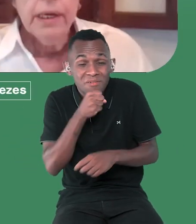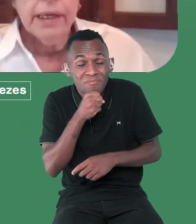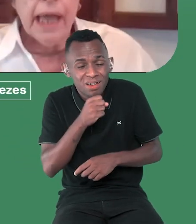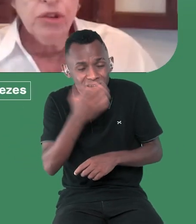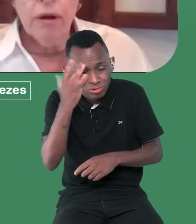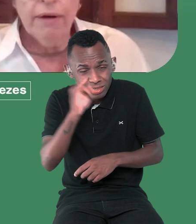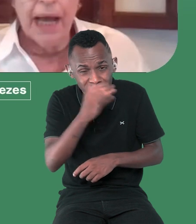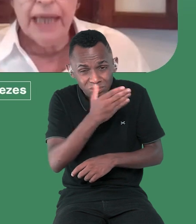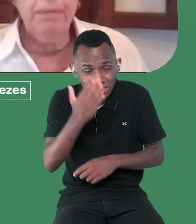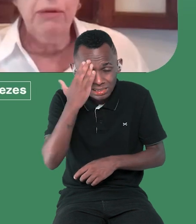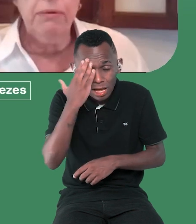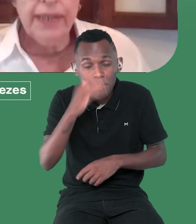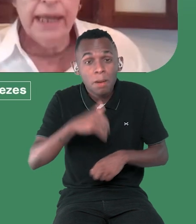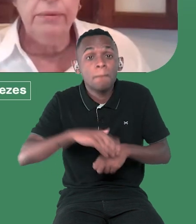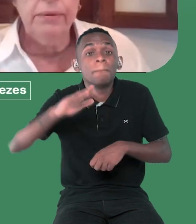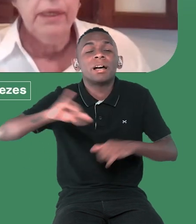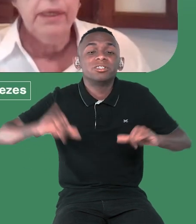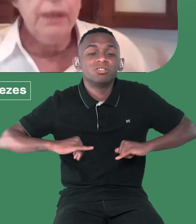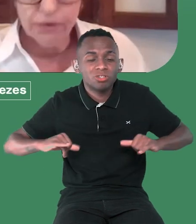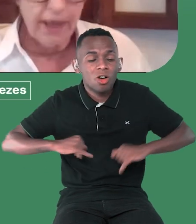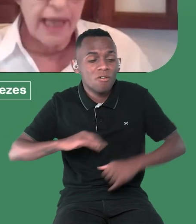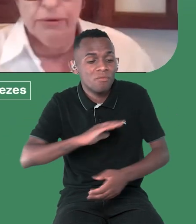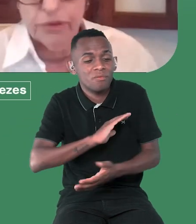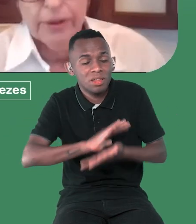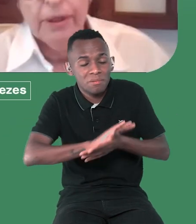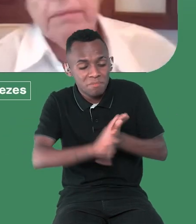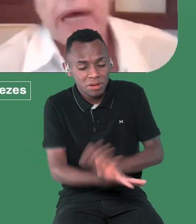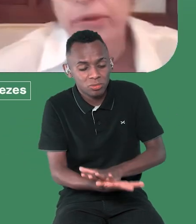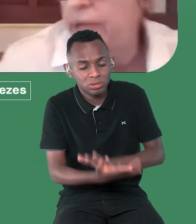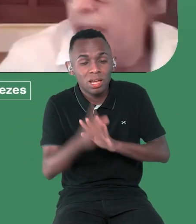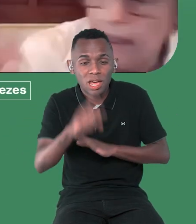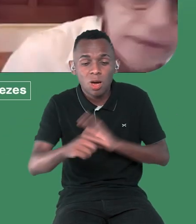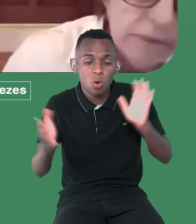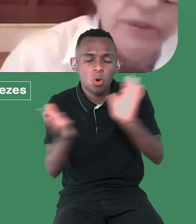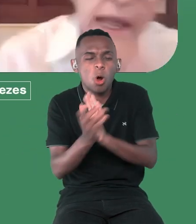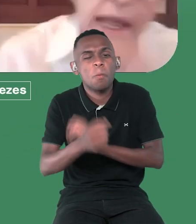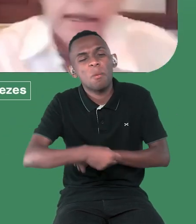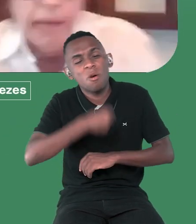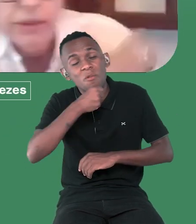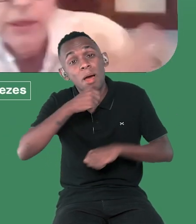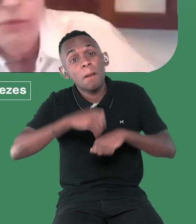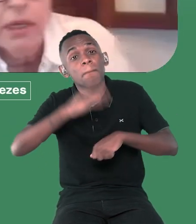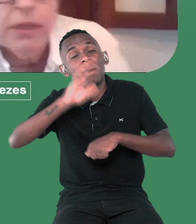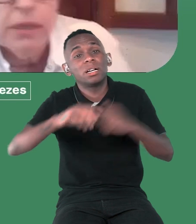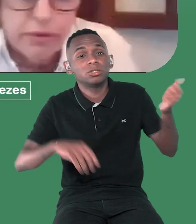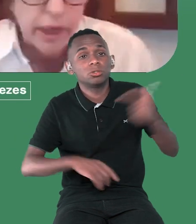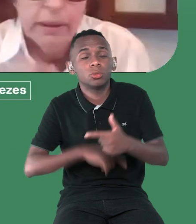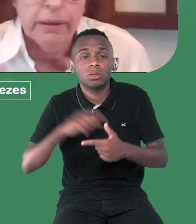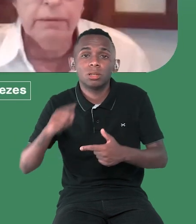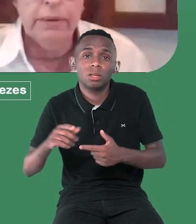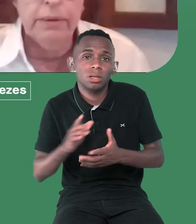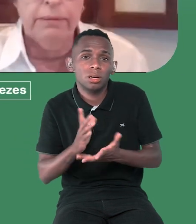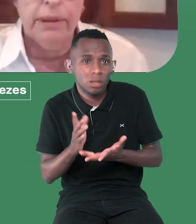Brasil, quem sofre mais preconceito são os velhos, mais do que os gays, mais que os